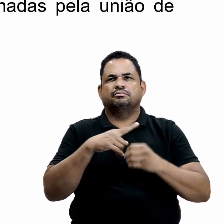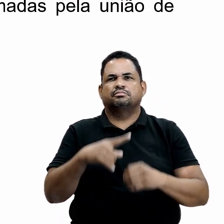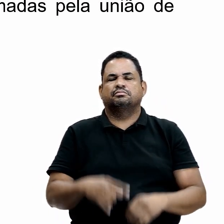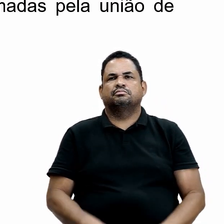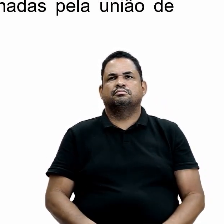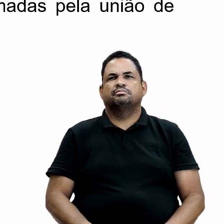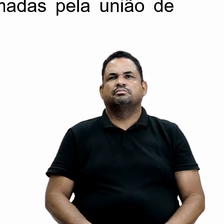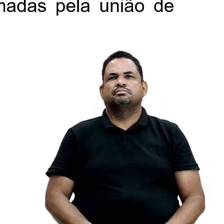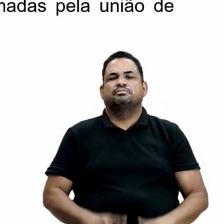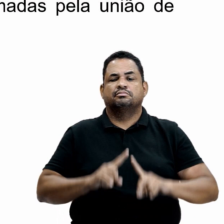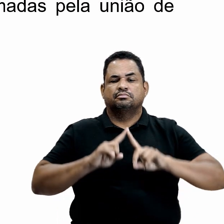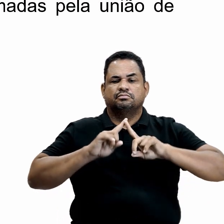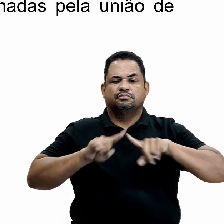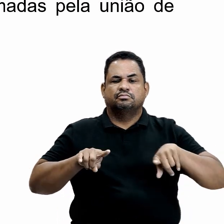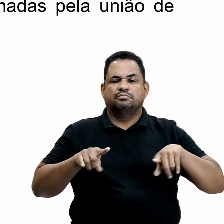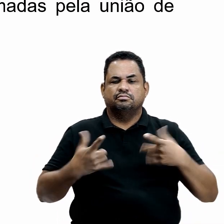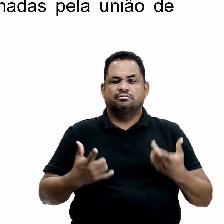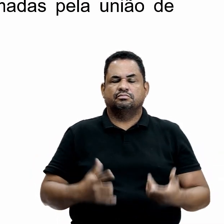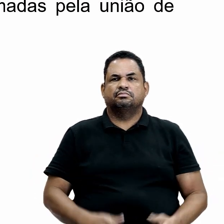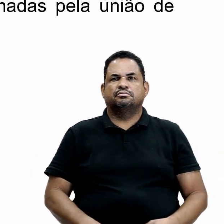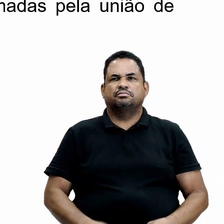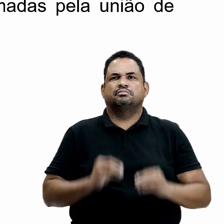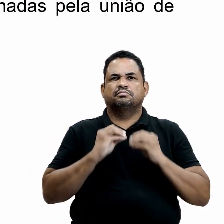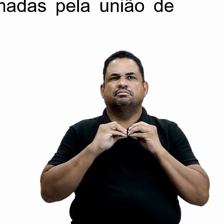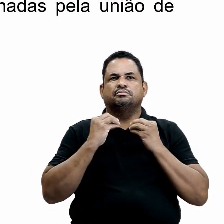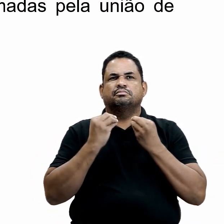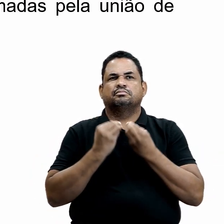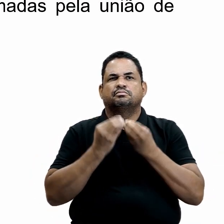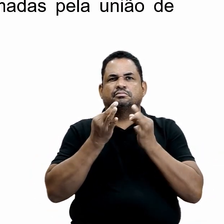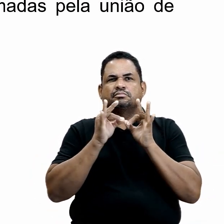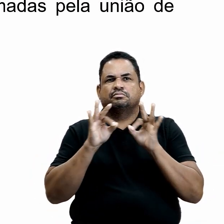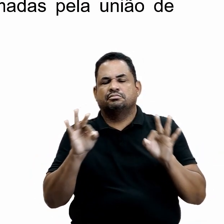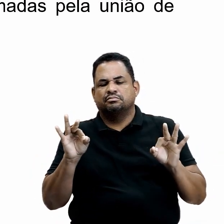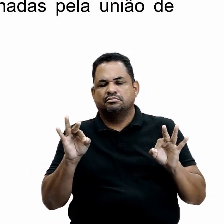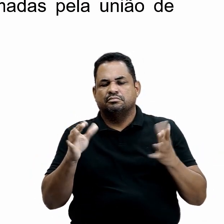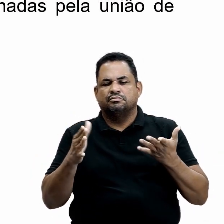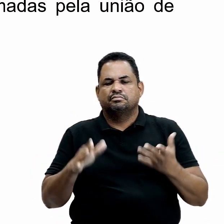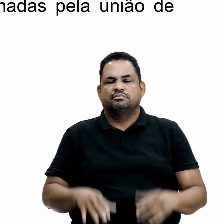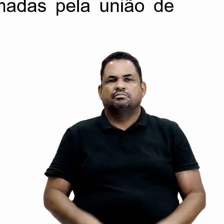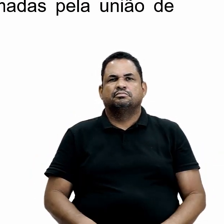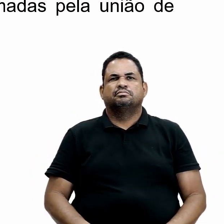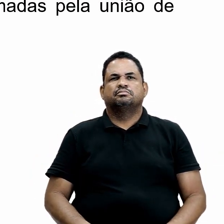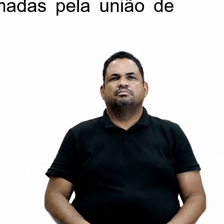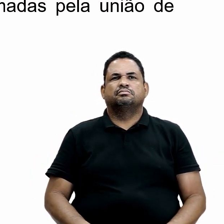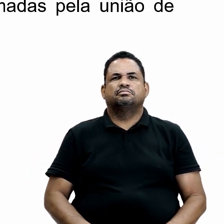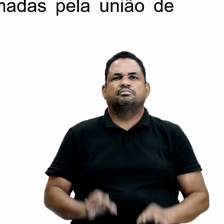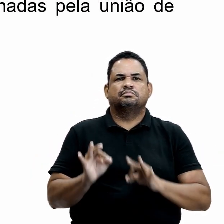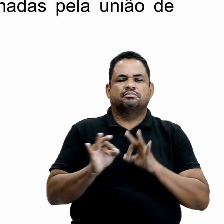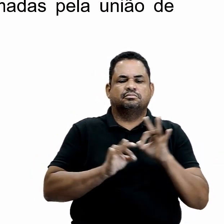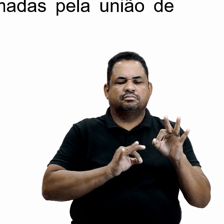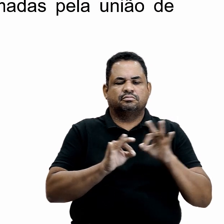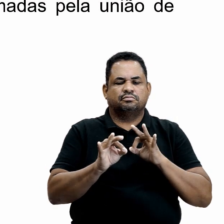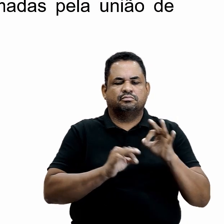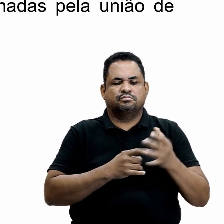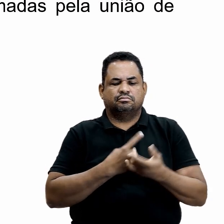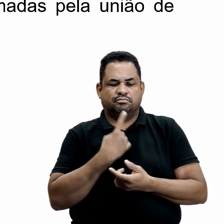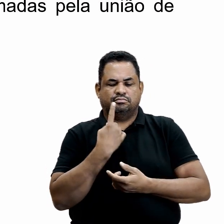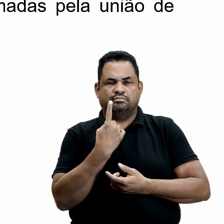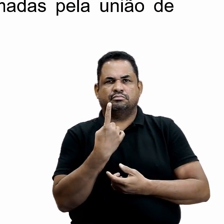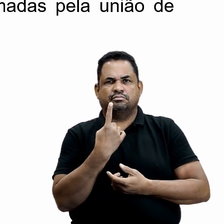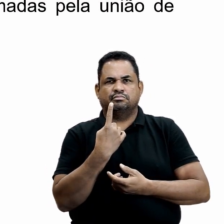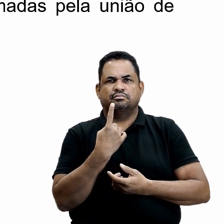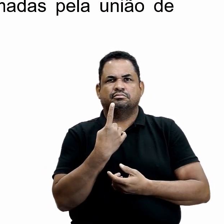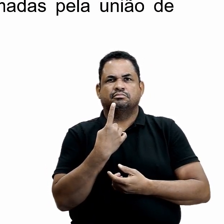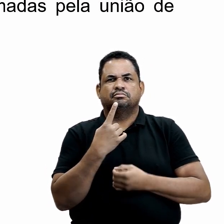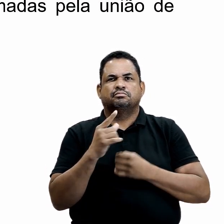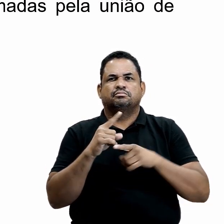No entanto, as substâncias simples são formadas por átomos de